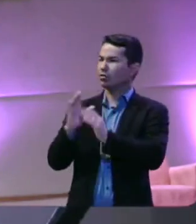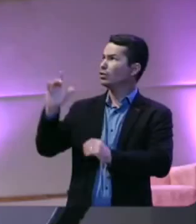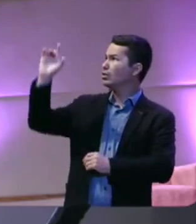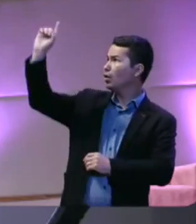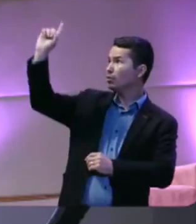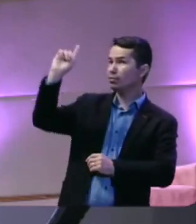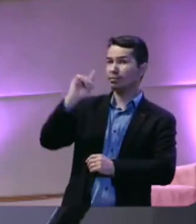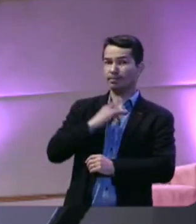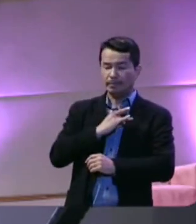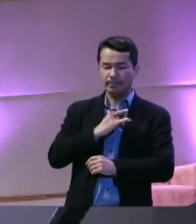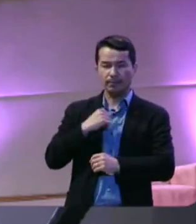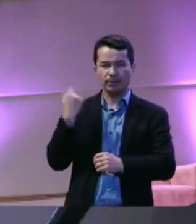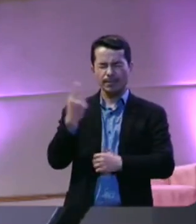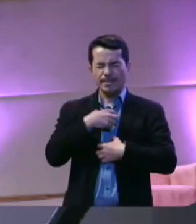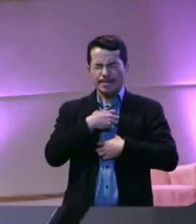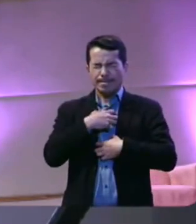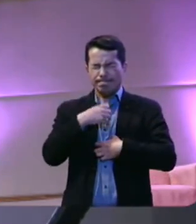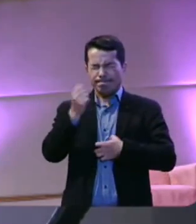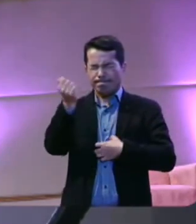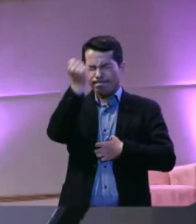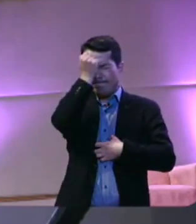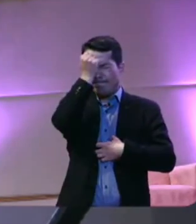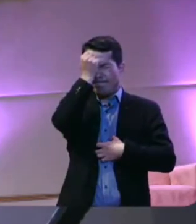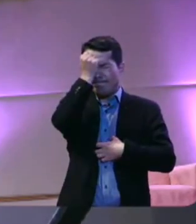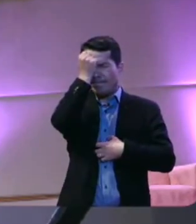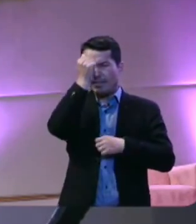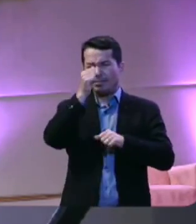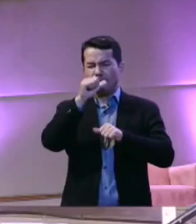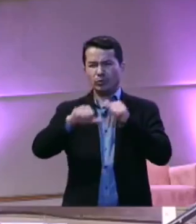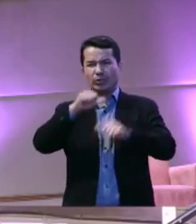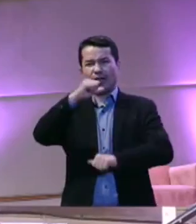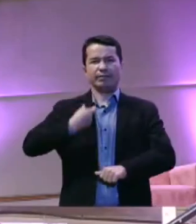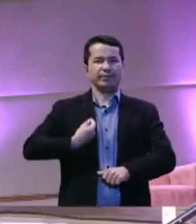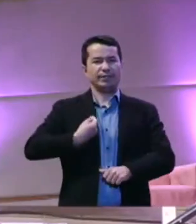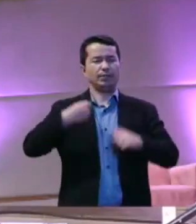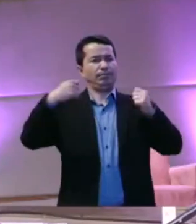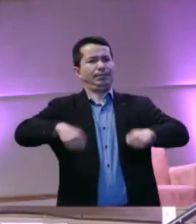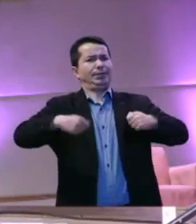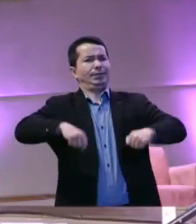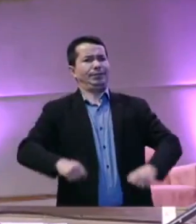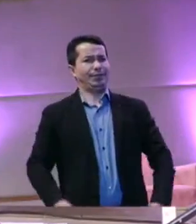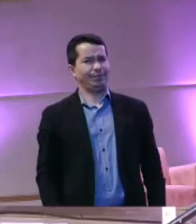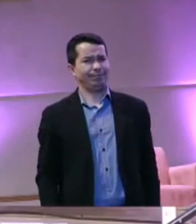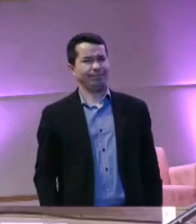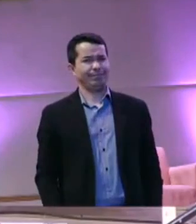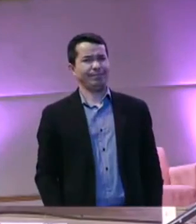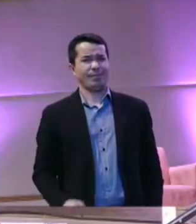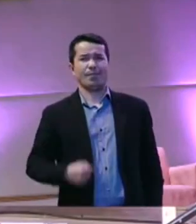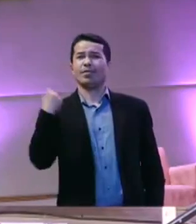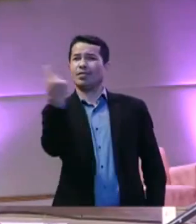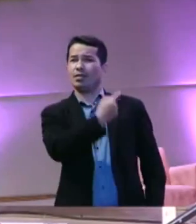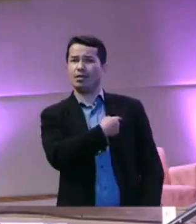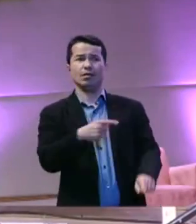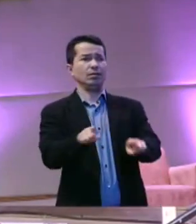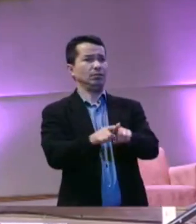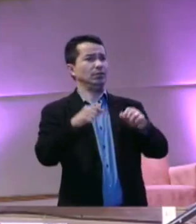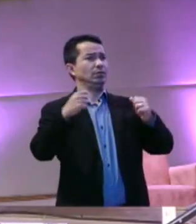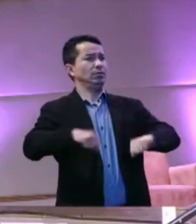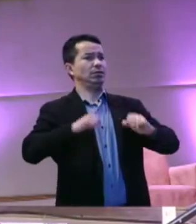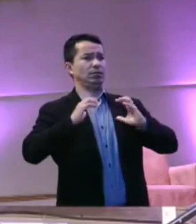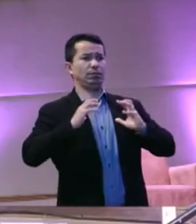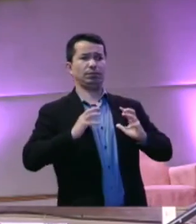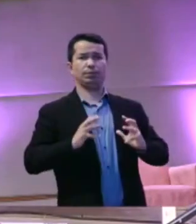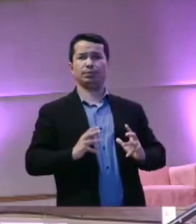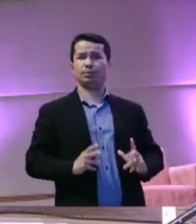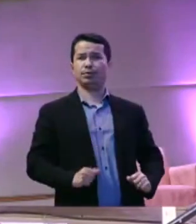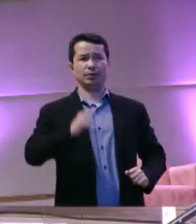de arrependimento e logo uma mudança de atitude. Nós também queremos nos santificar,